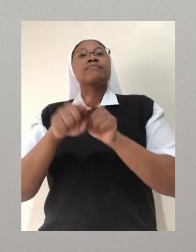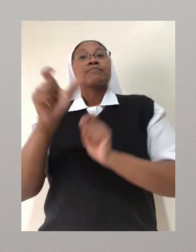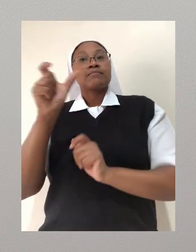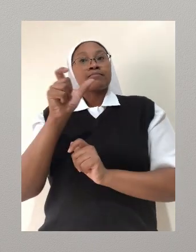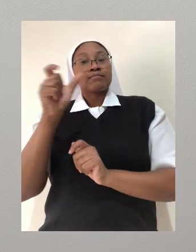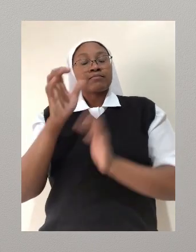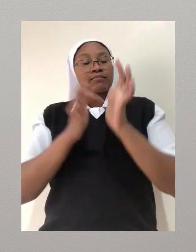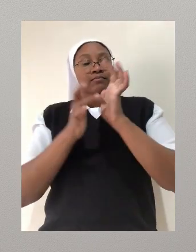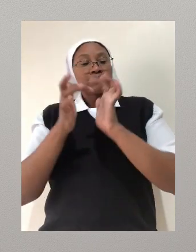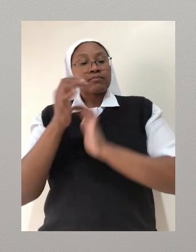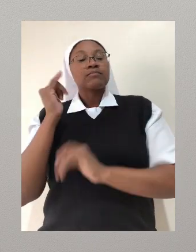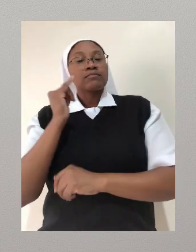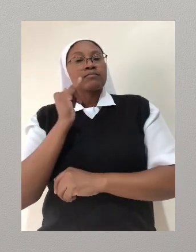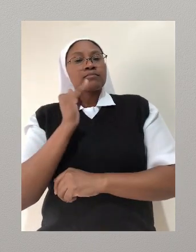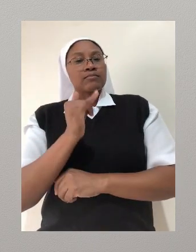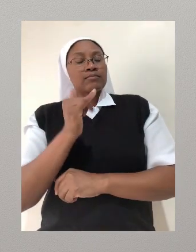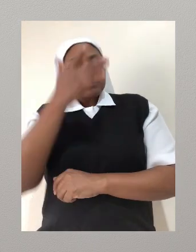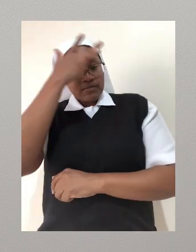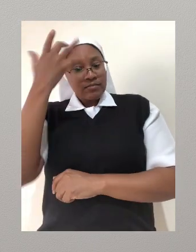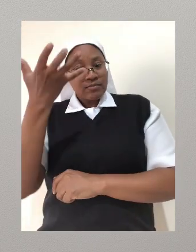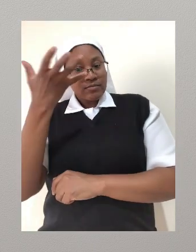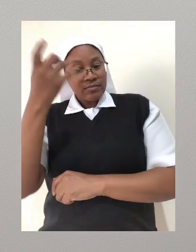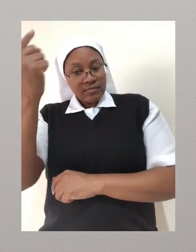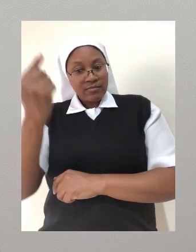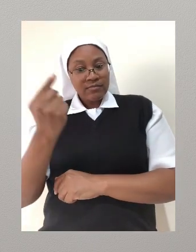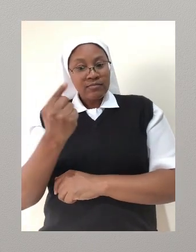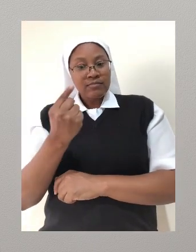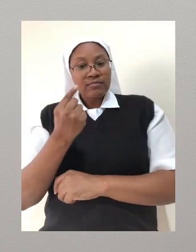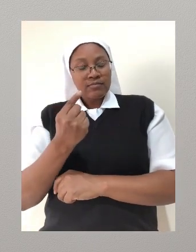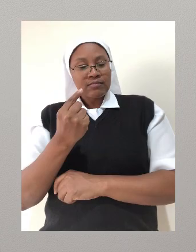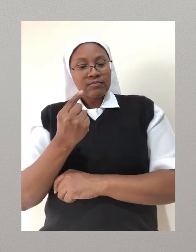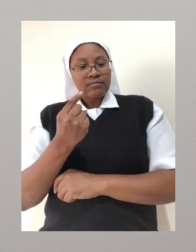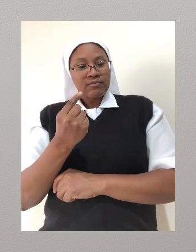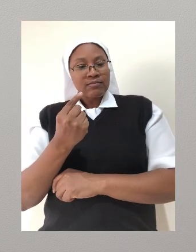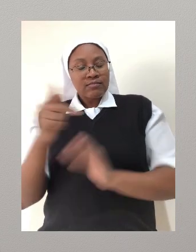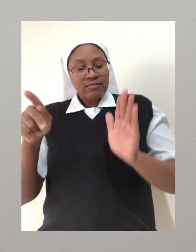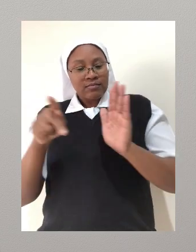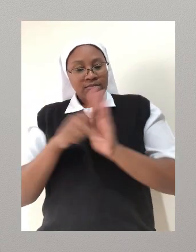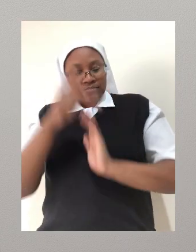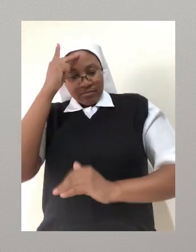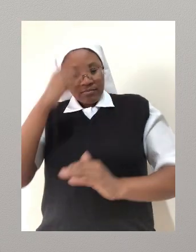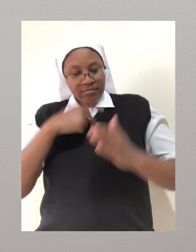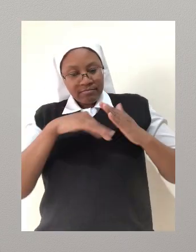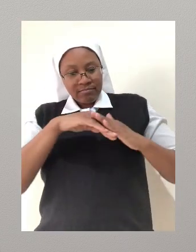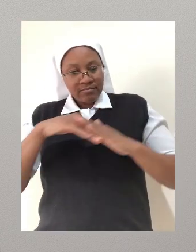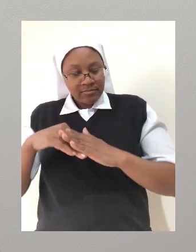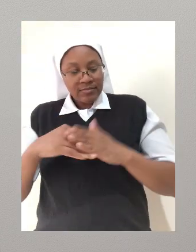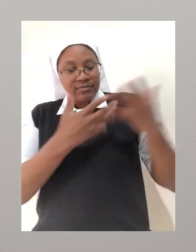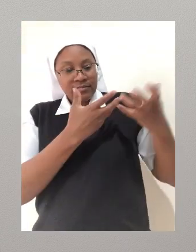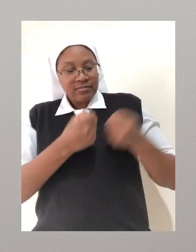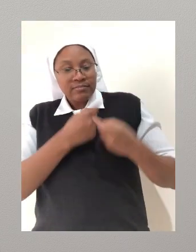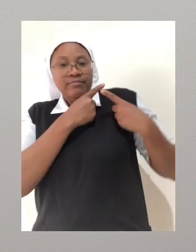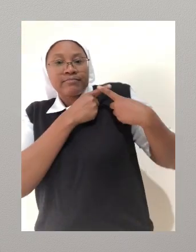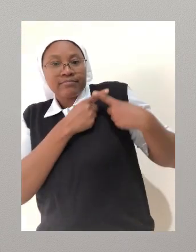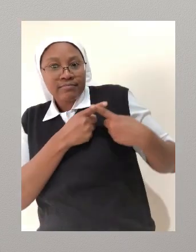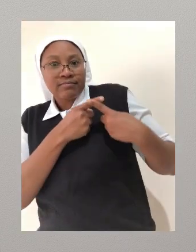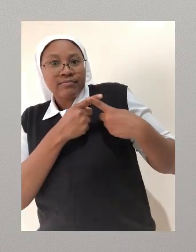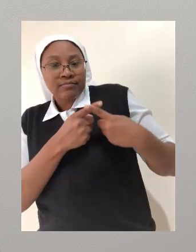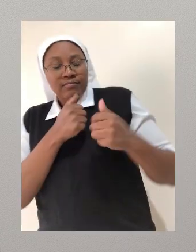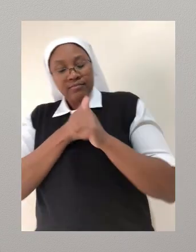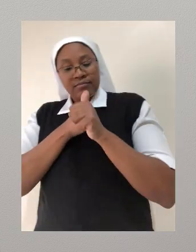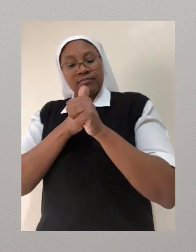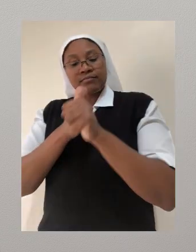alguém quer vir a mim renuncia a si mesmo tome a sua cruz e me siga em Mateus